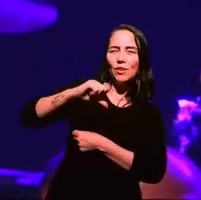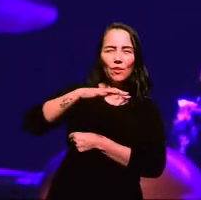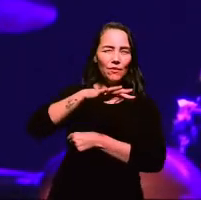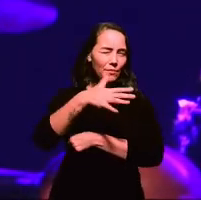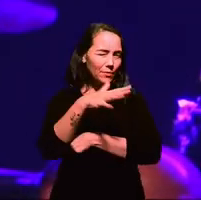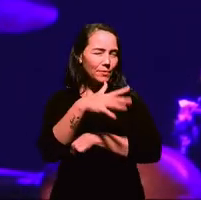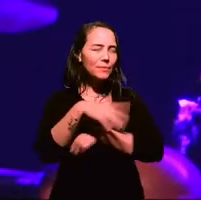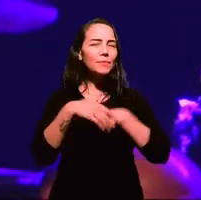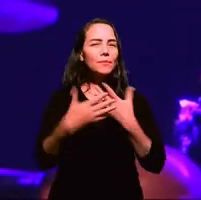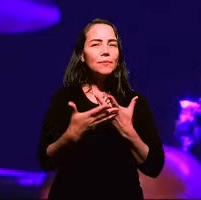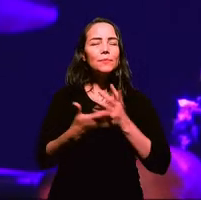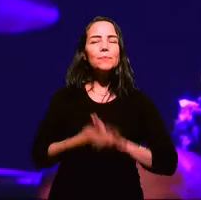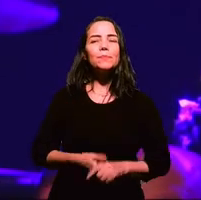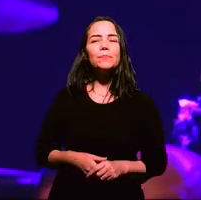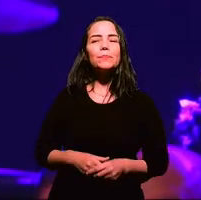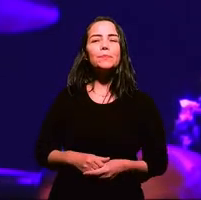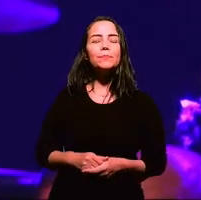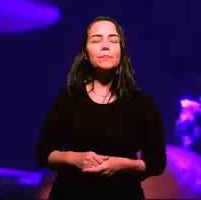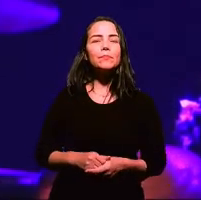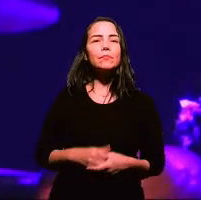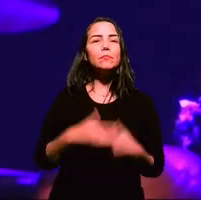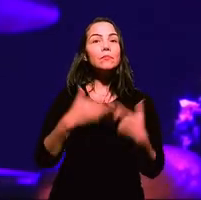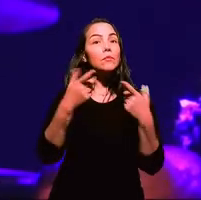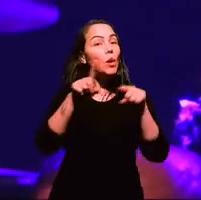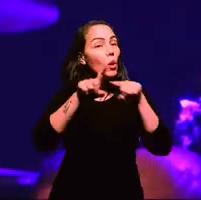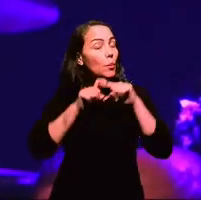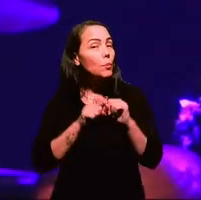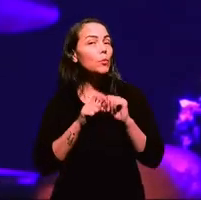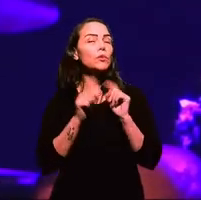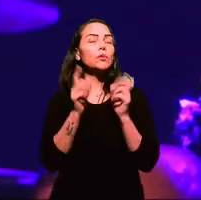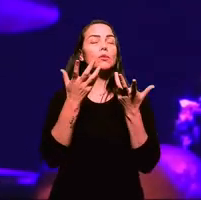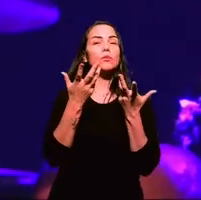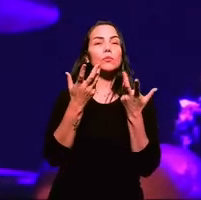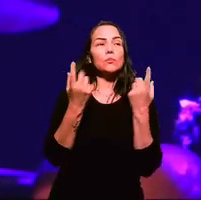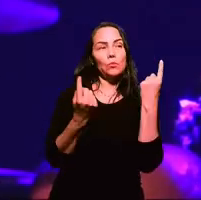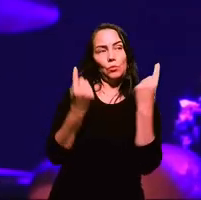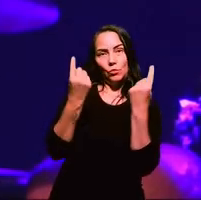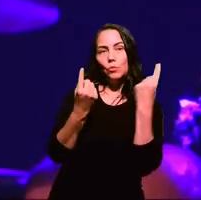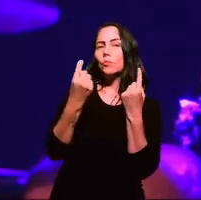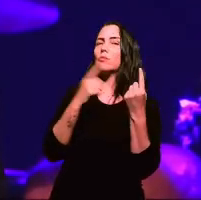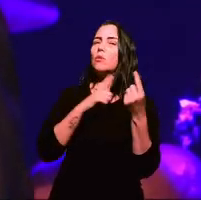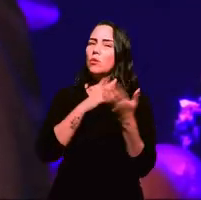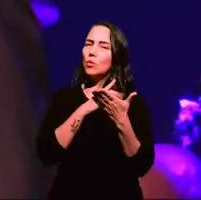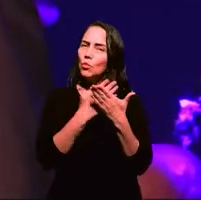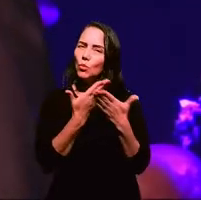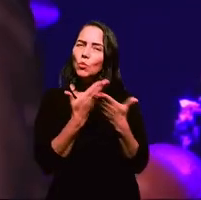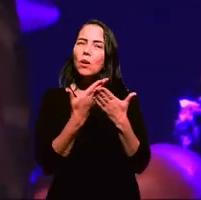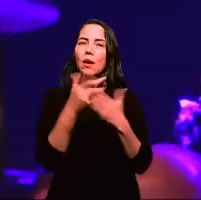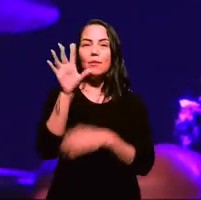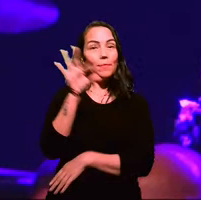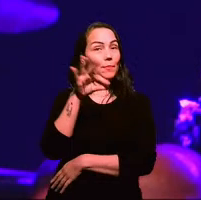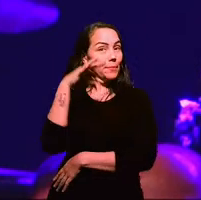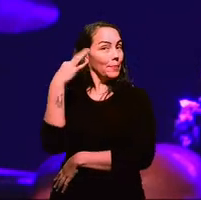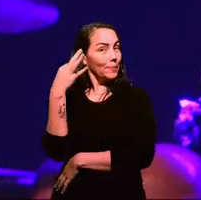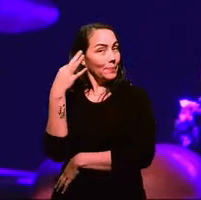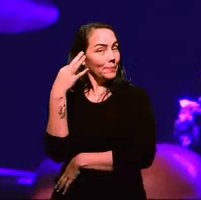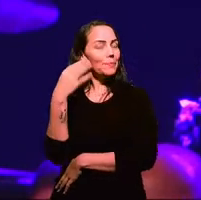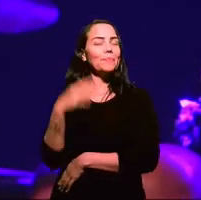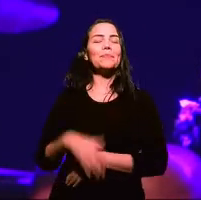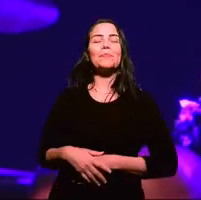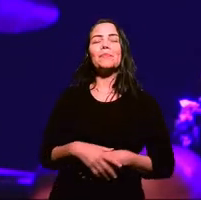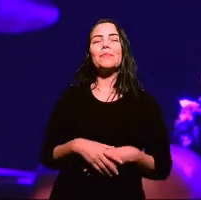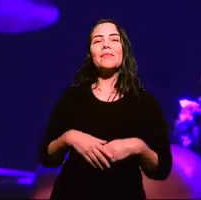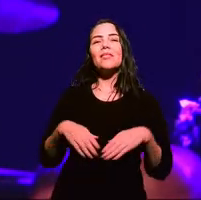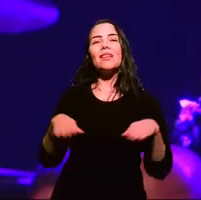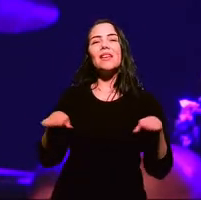1899, mais ou menos. E por conta disso, por ambos, né, terem também estudado em Paris, a gente